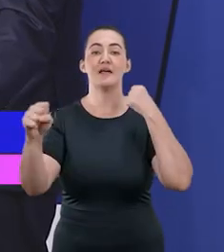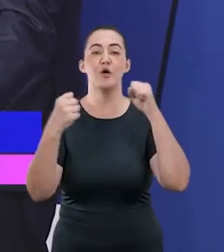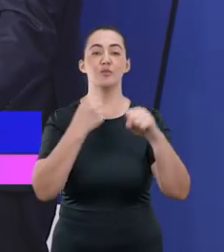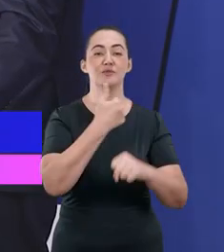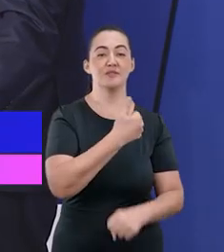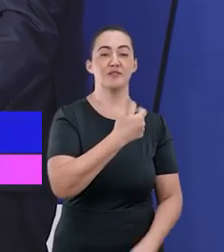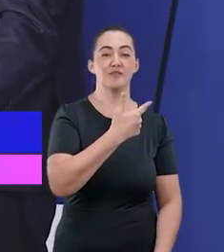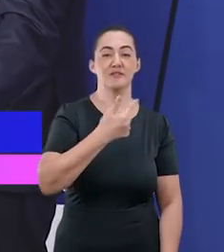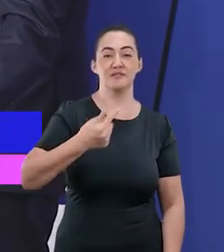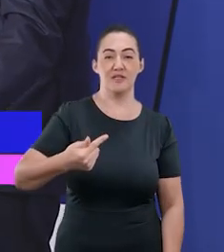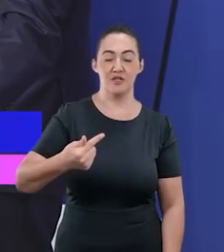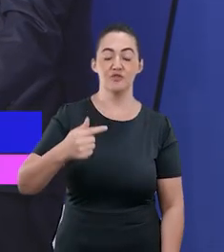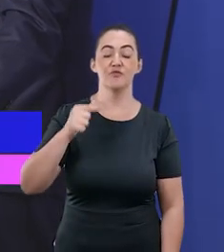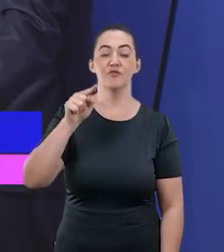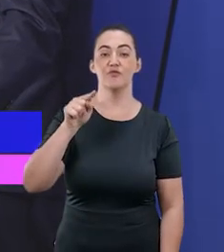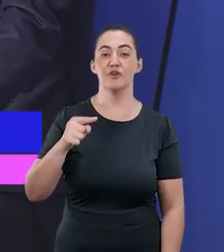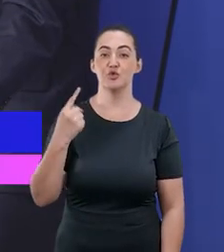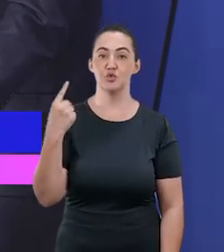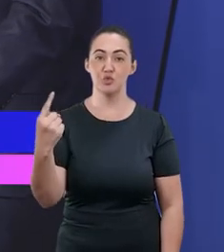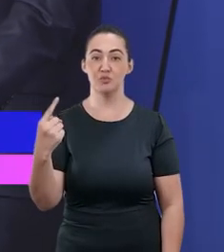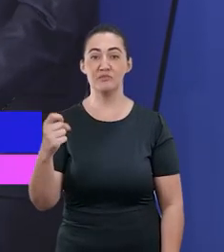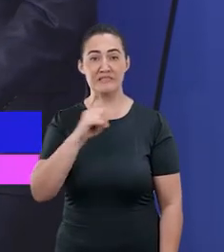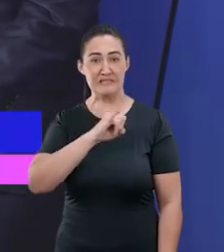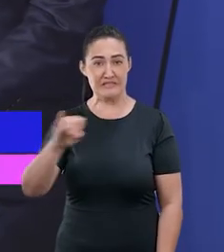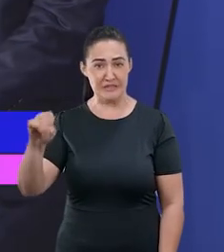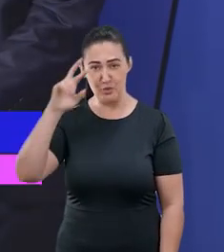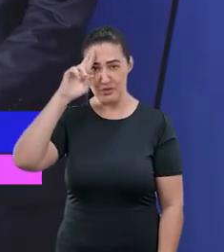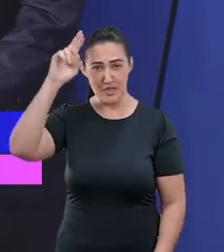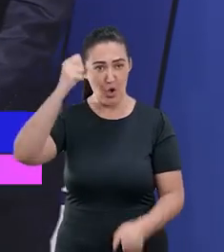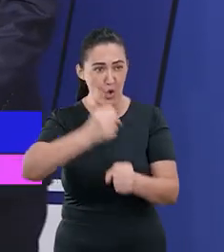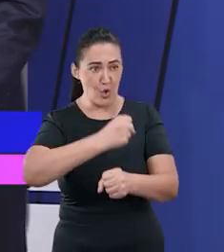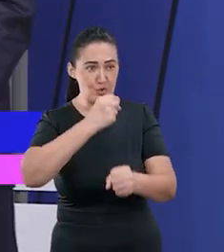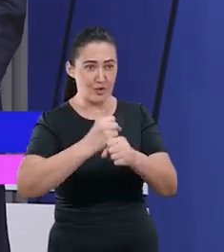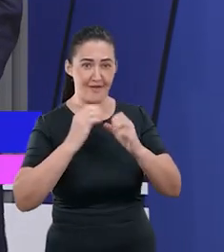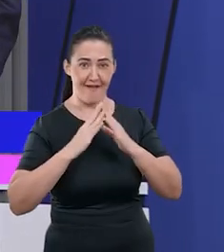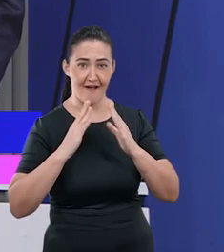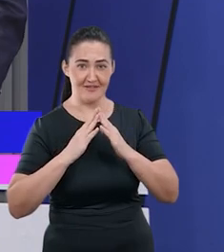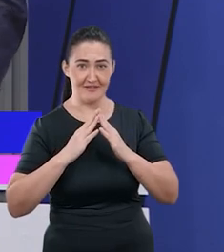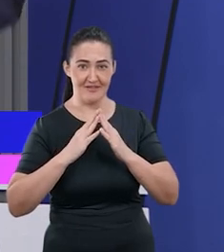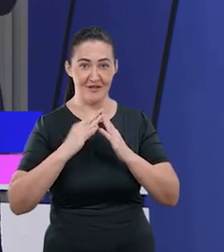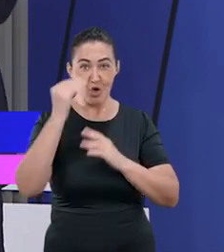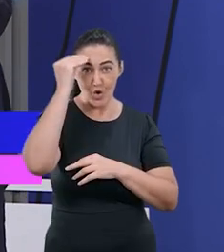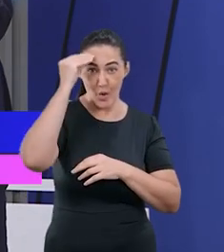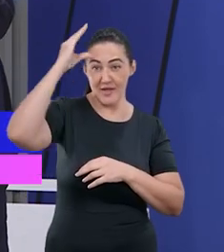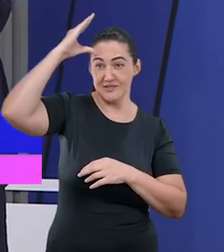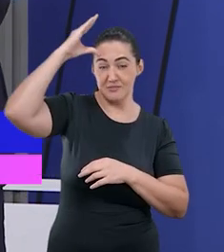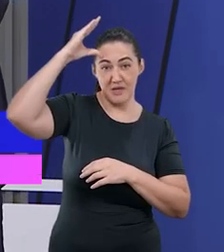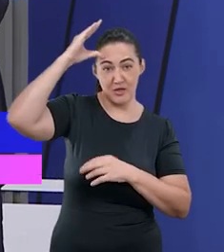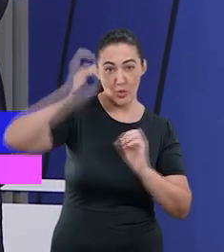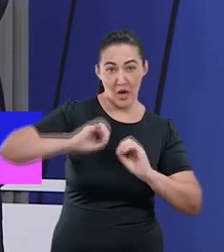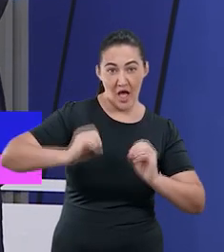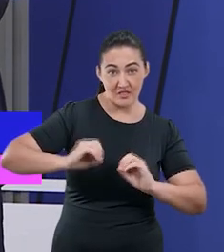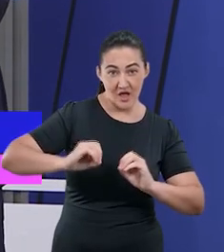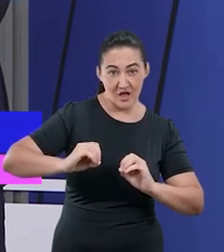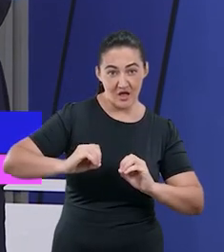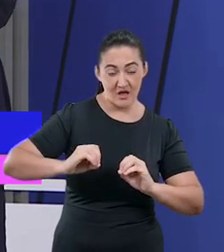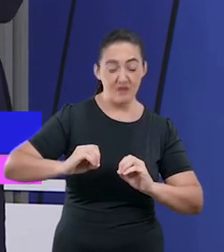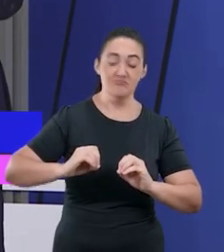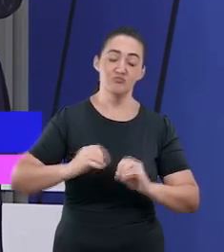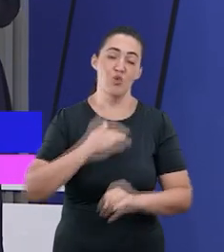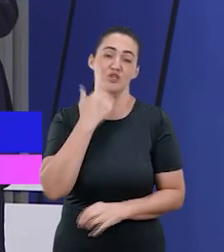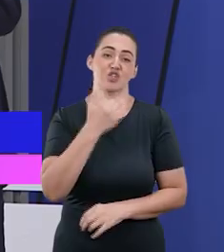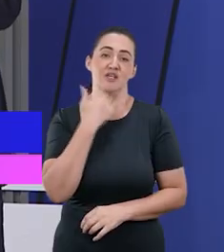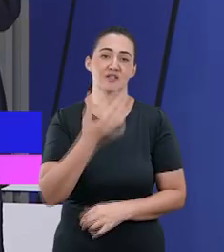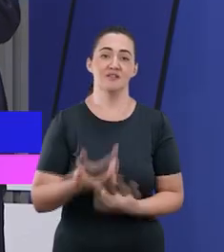versículo 1, se o Senhor não edificar a casa, em vão trabalham todos. É o Senhor que tem que edificar a igreja. É